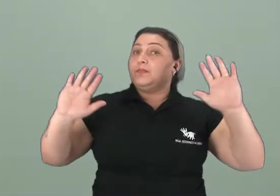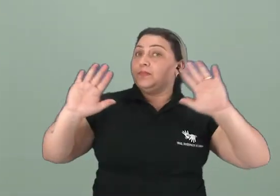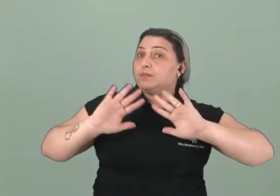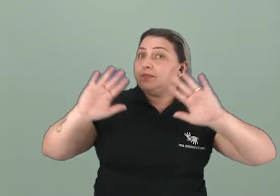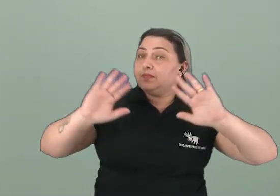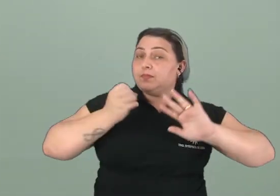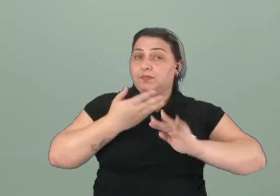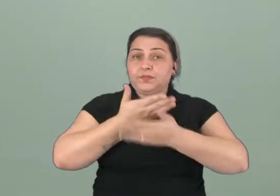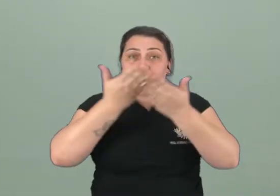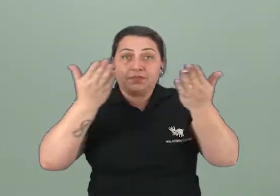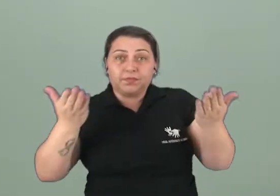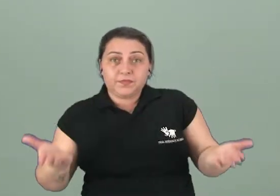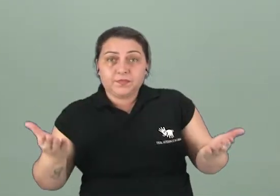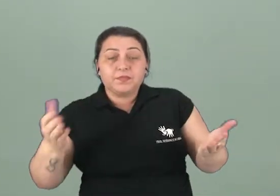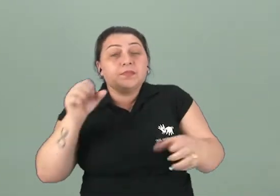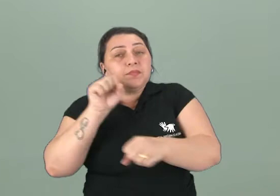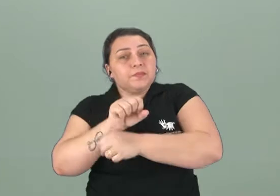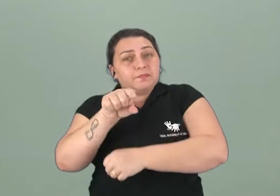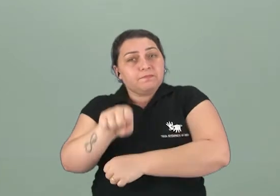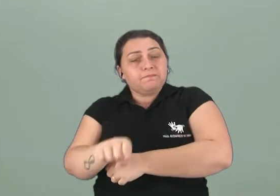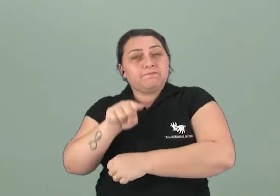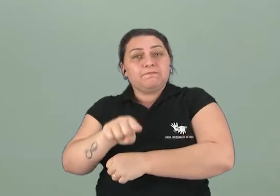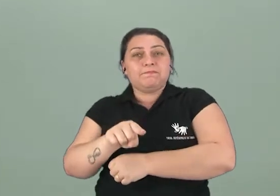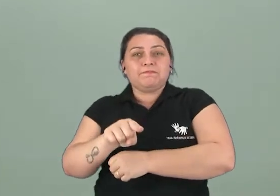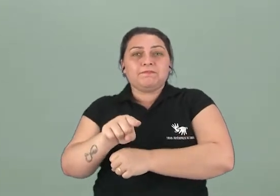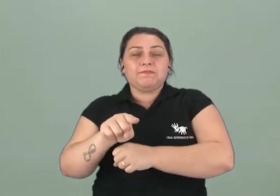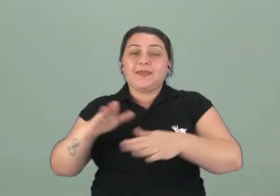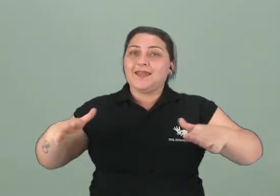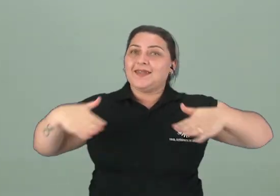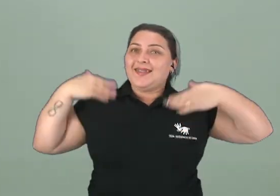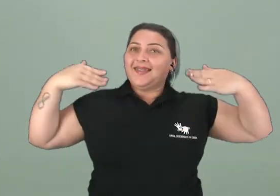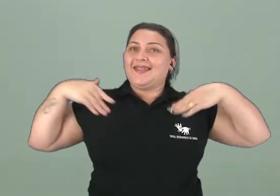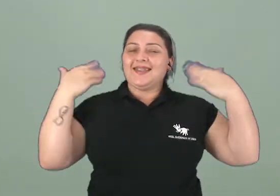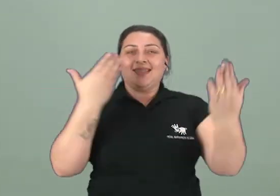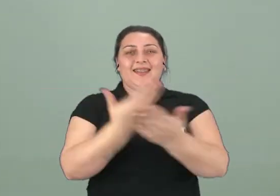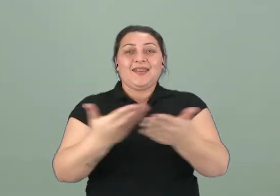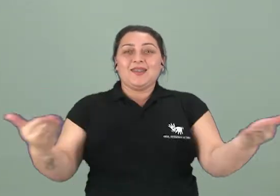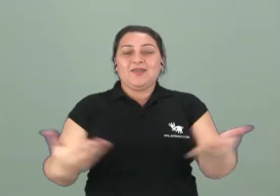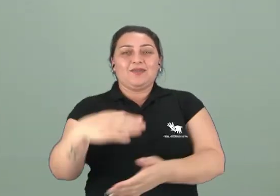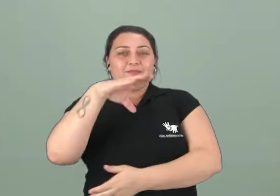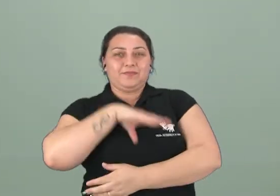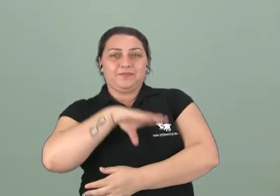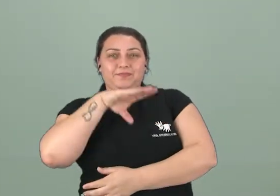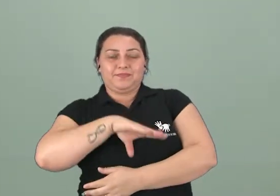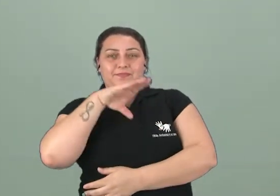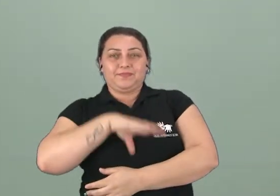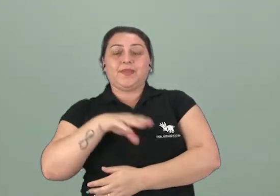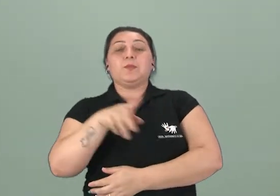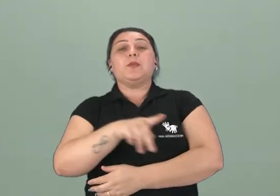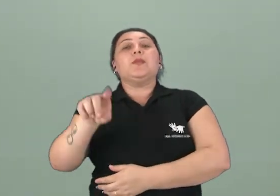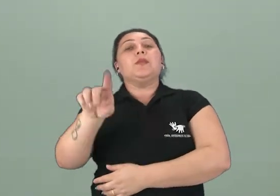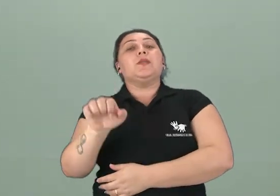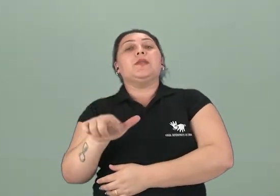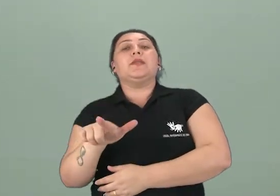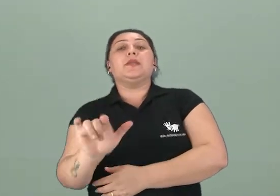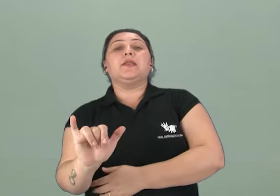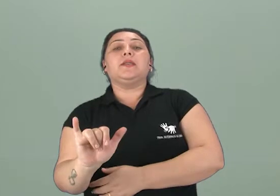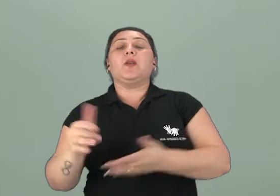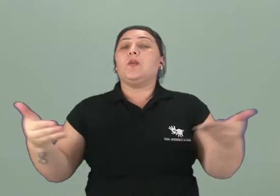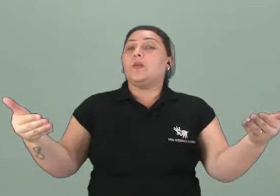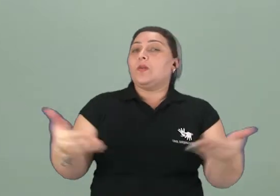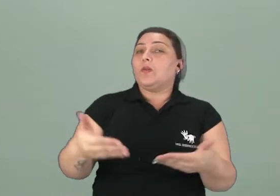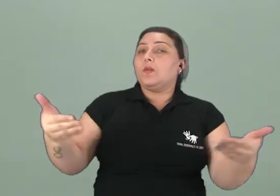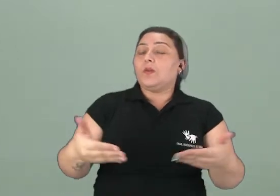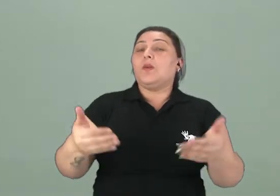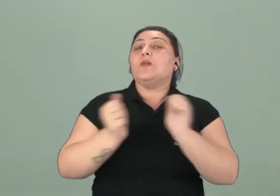Olá pessoal, tudo bem? Espero que vocês estejam animados para a nossa aula hoje, a aula de língua portuguesa. Sou a professora Deli e hoje eu